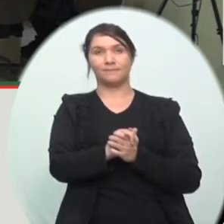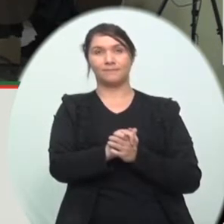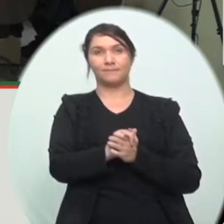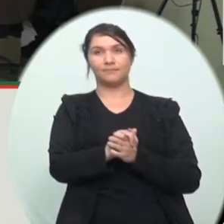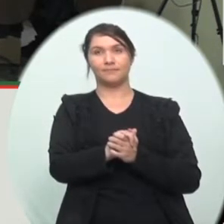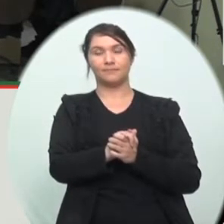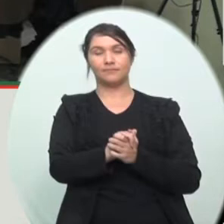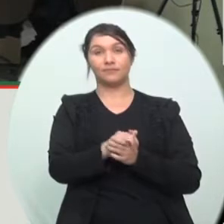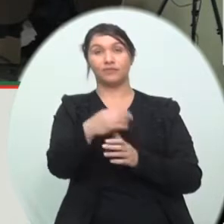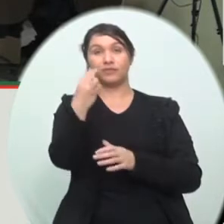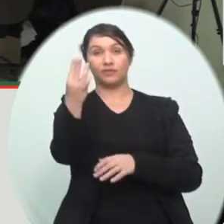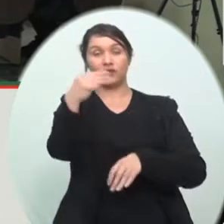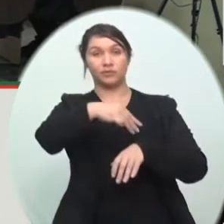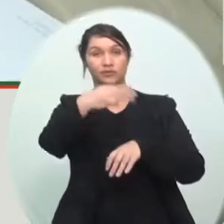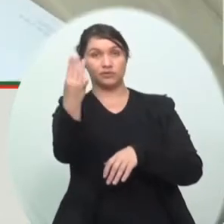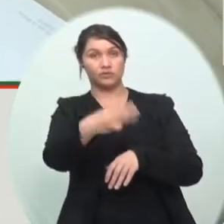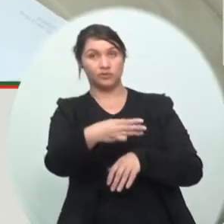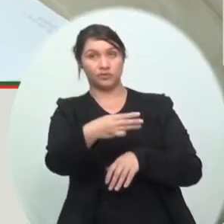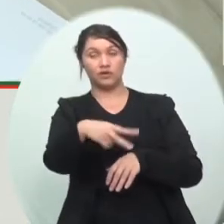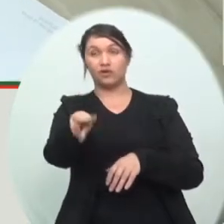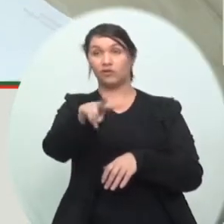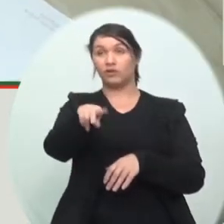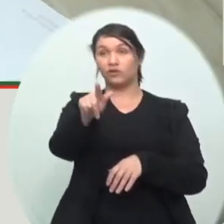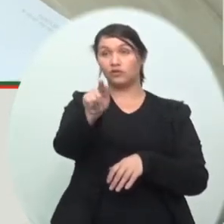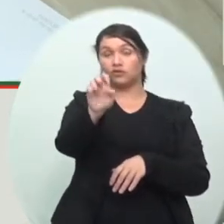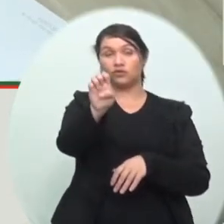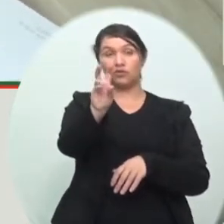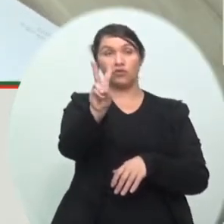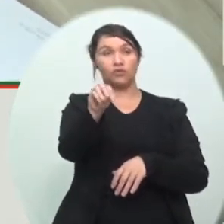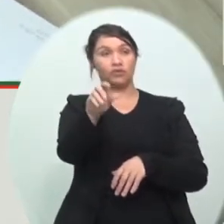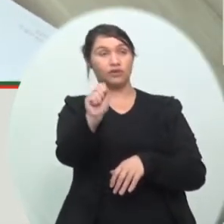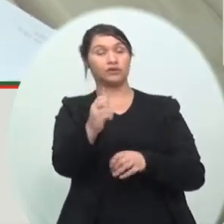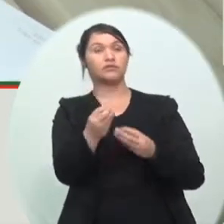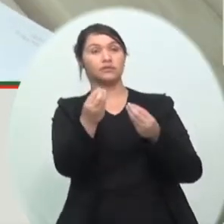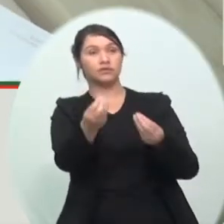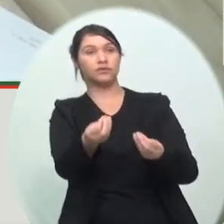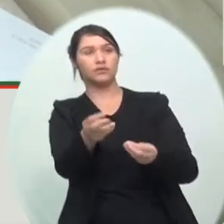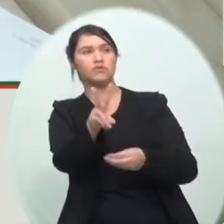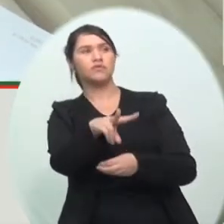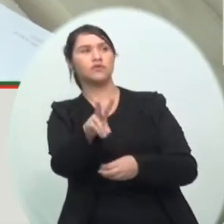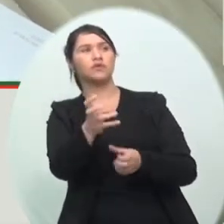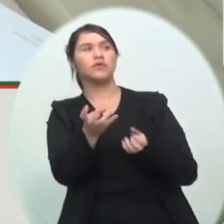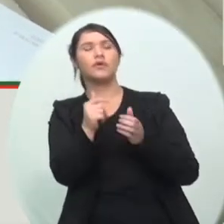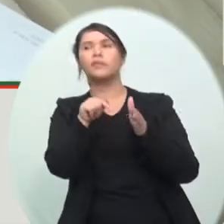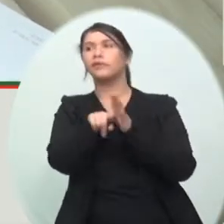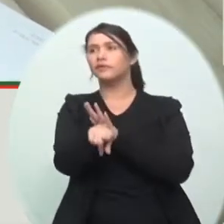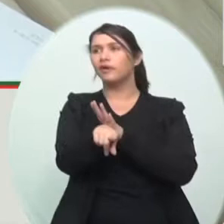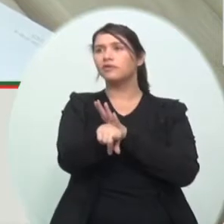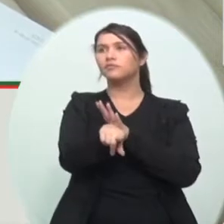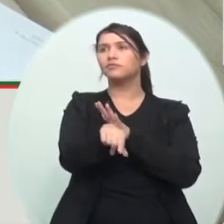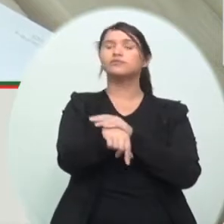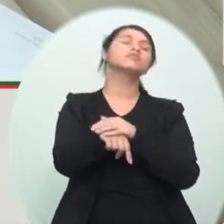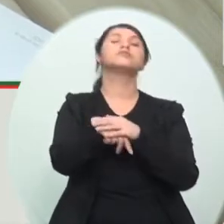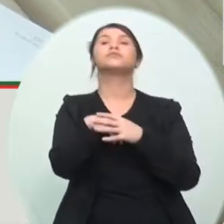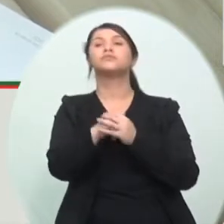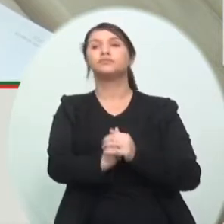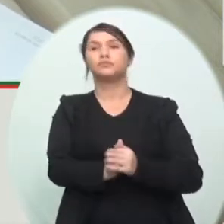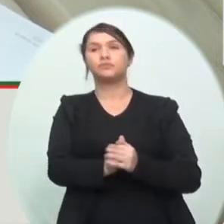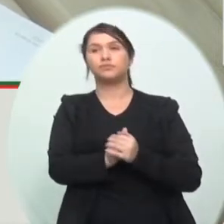Mais 3 minutos e 30 cedido pela vereadora Giovanna Zanetti. Algum vereador gostaria de fazer um questionamento?